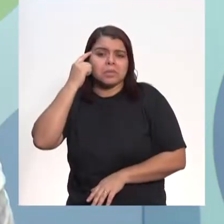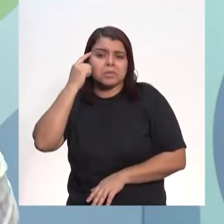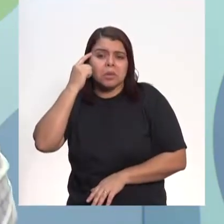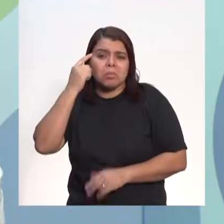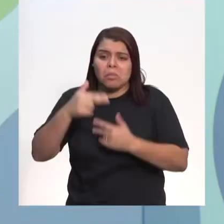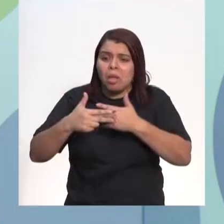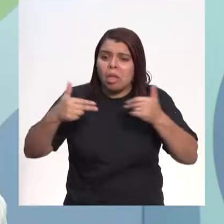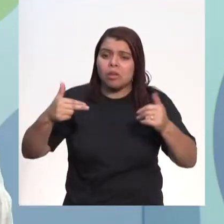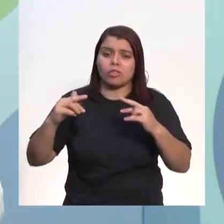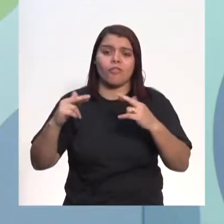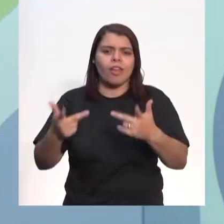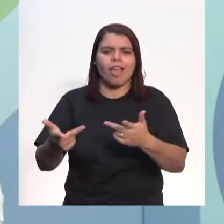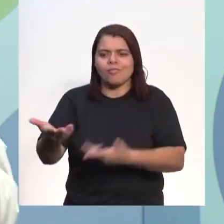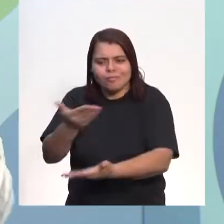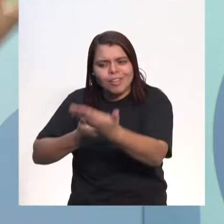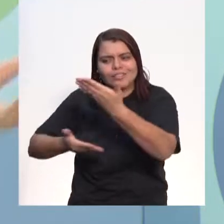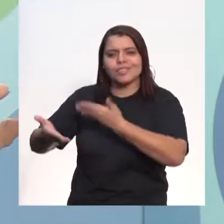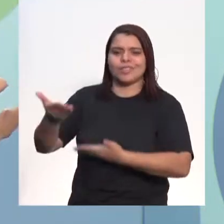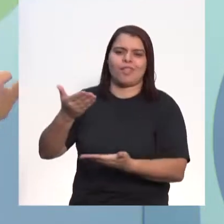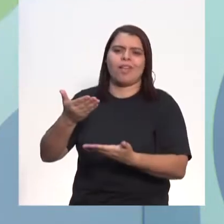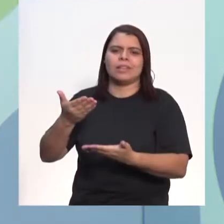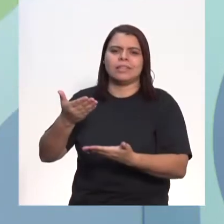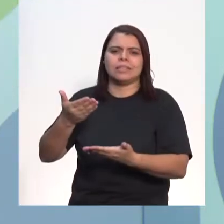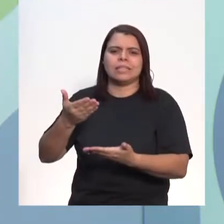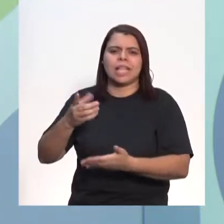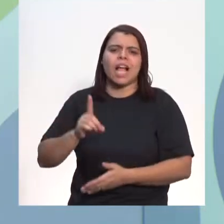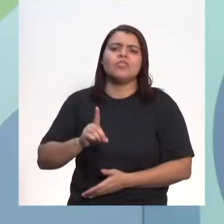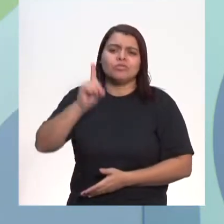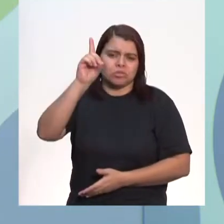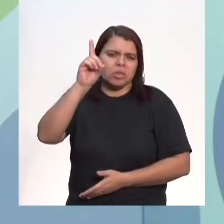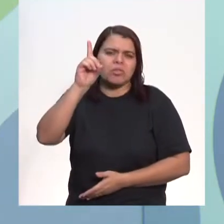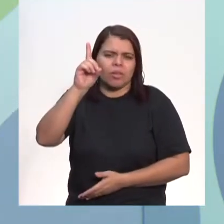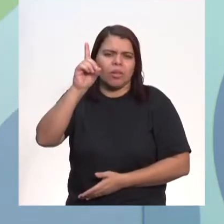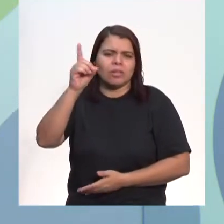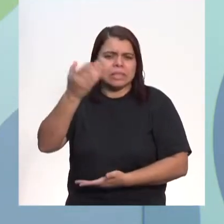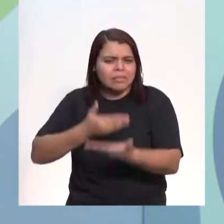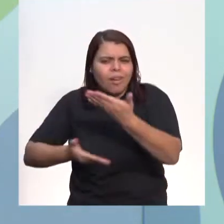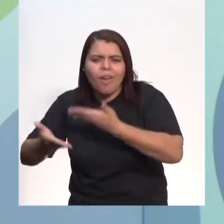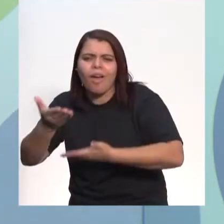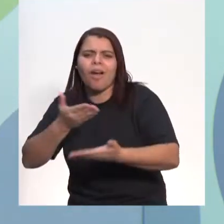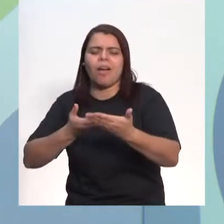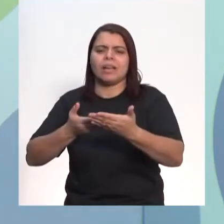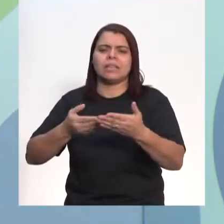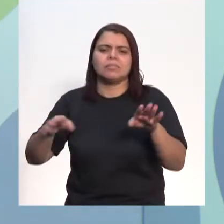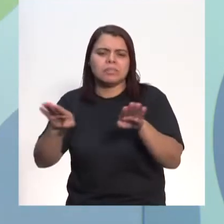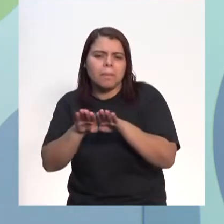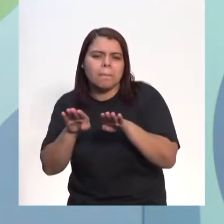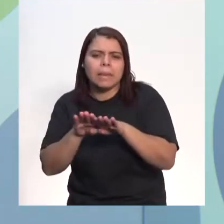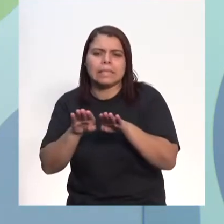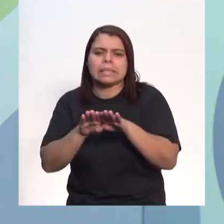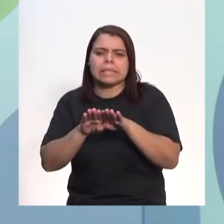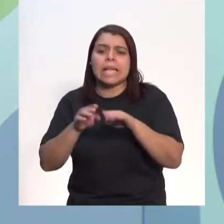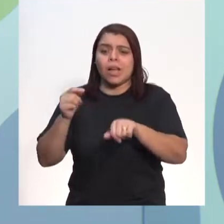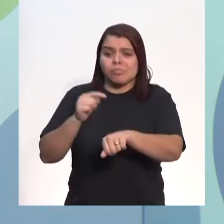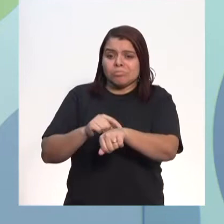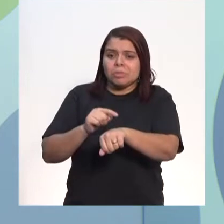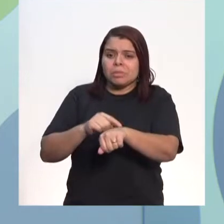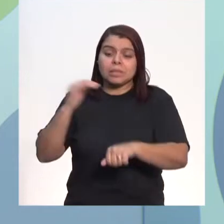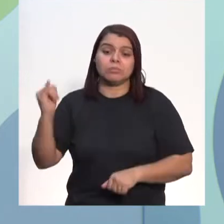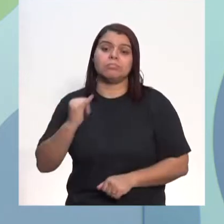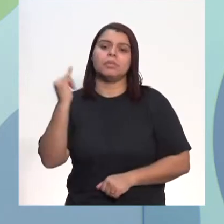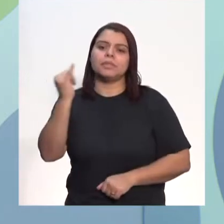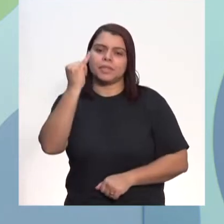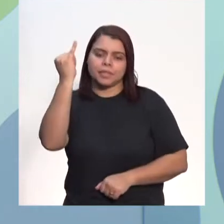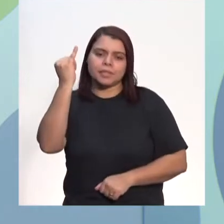né? Entre diretorias. Então, acho que é um momento muito importante para isso.